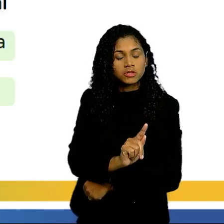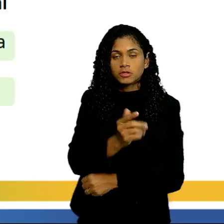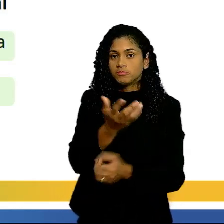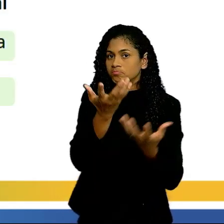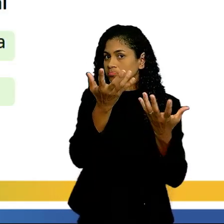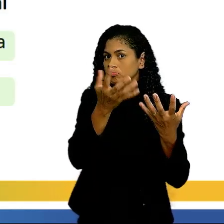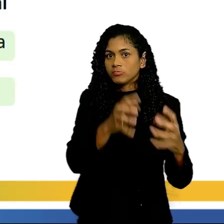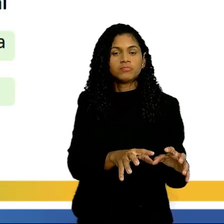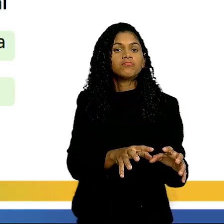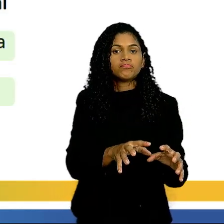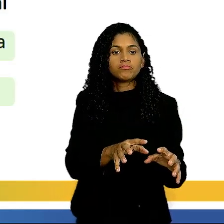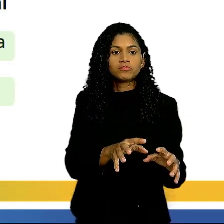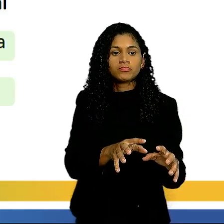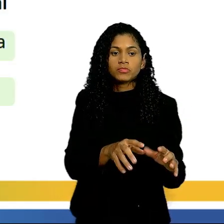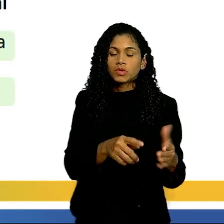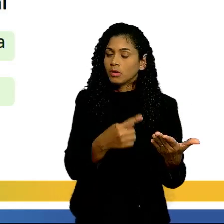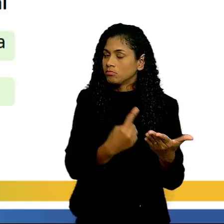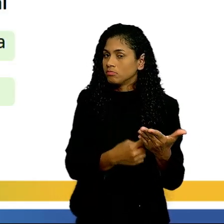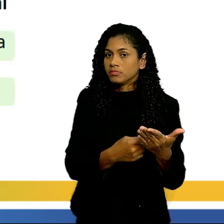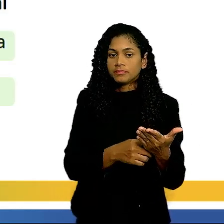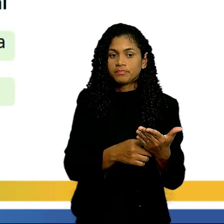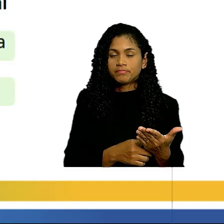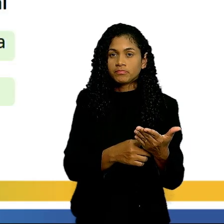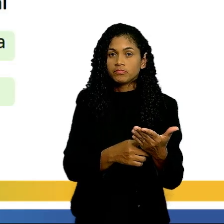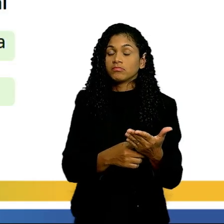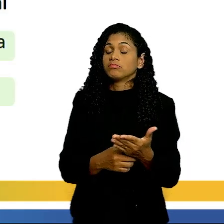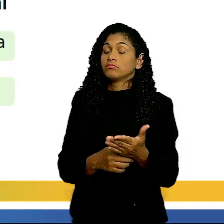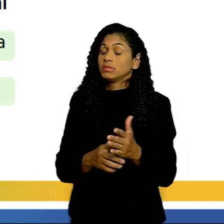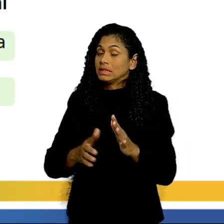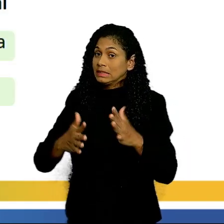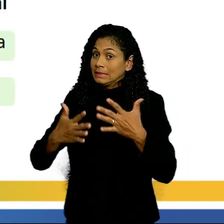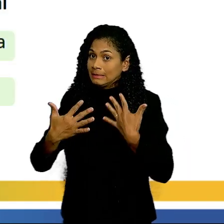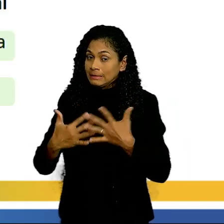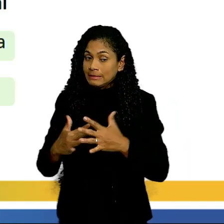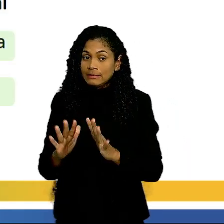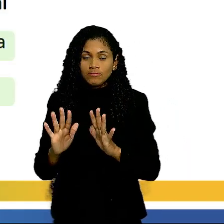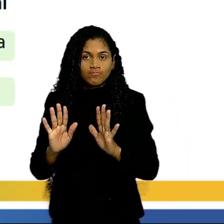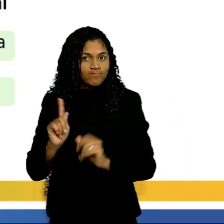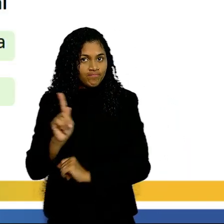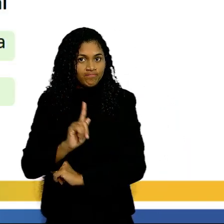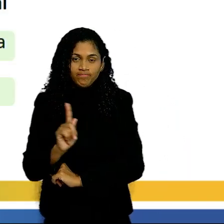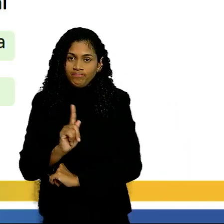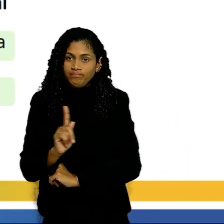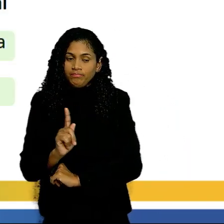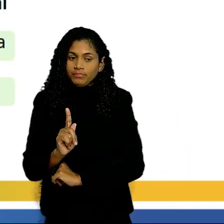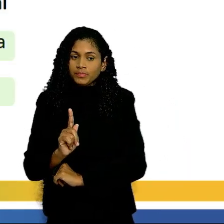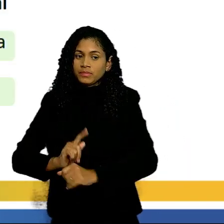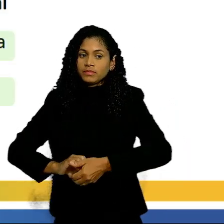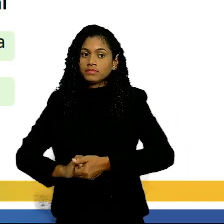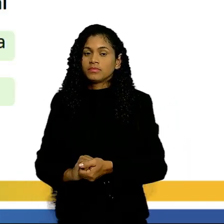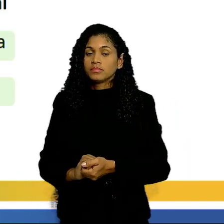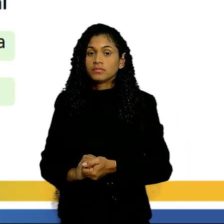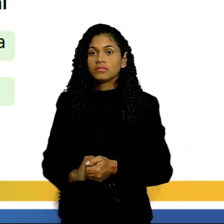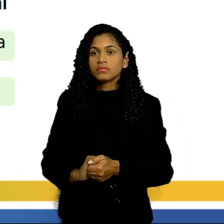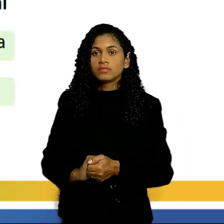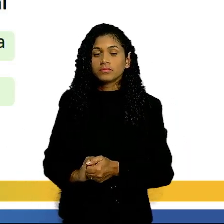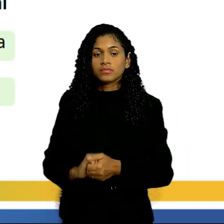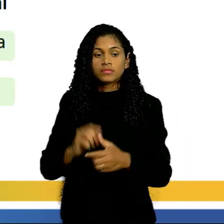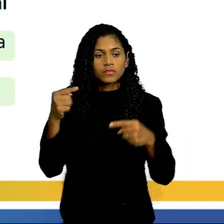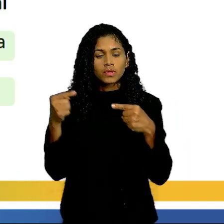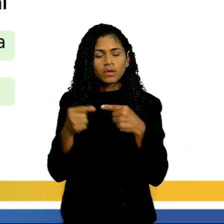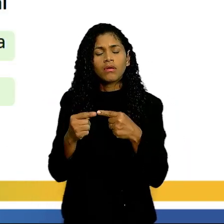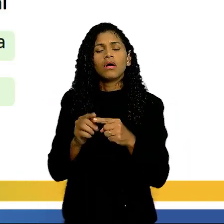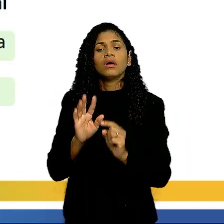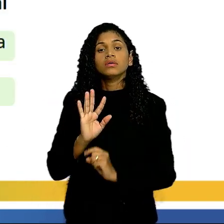aceitou. Então os ânimos não ficaram assim muito calmos, não. Aliado a isso, teve um outro episódio